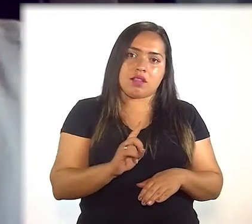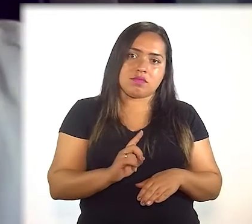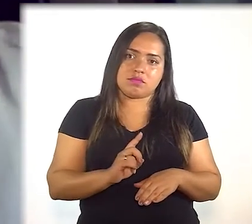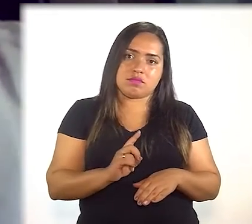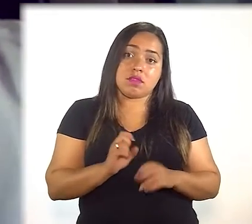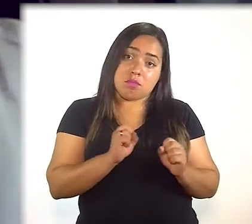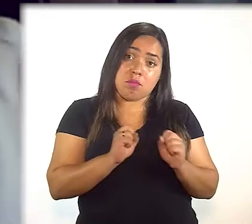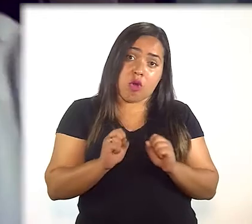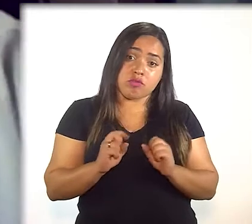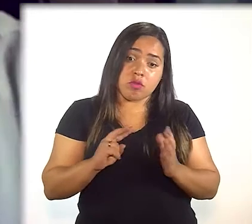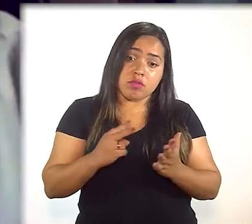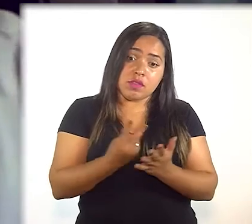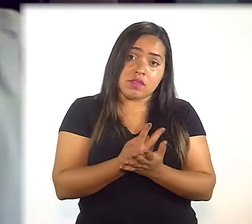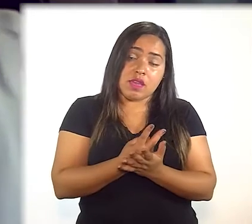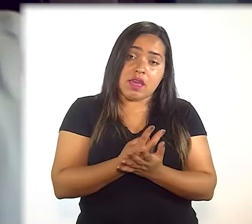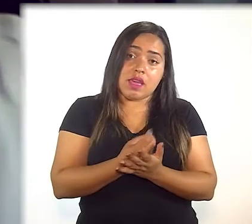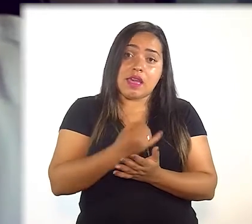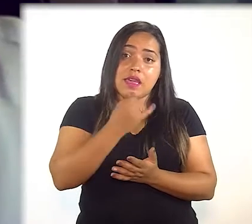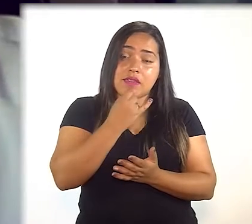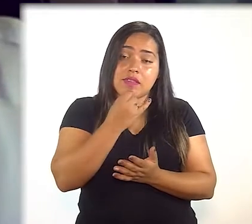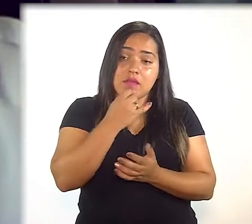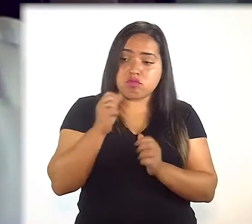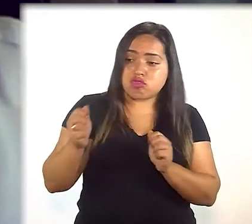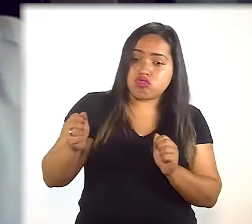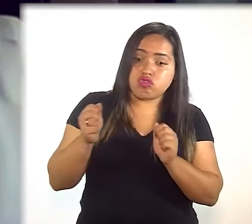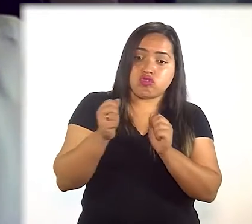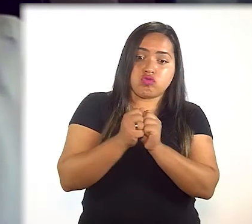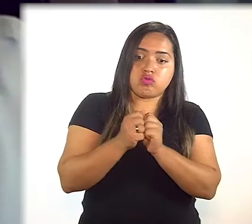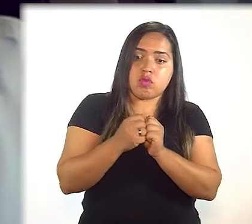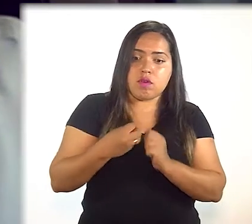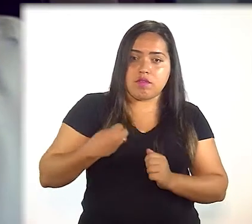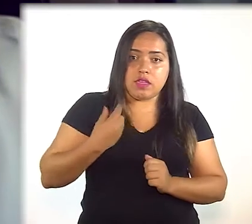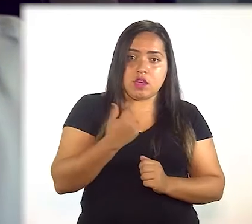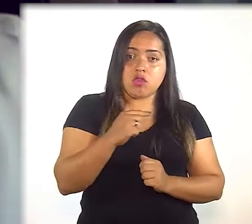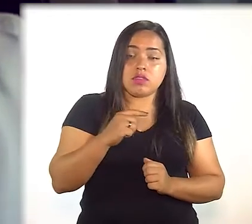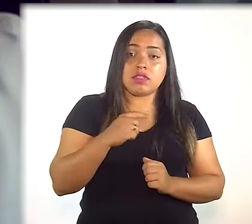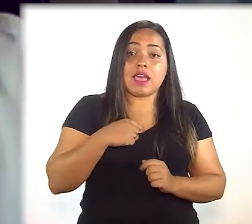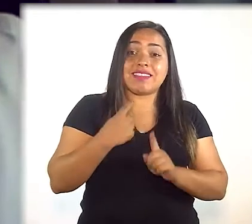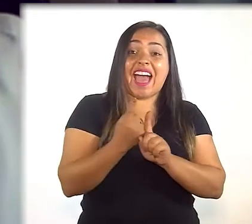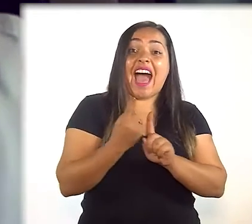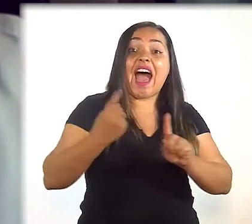depender, né? Se ele disser que não, que o idoso